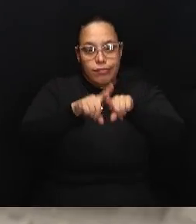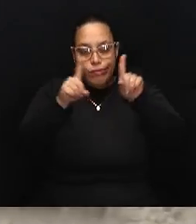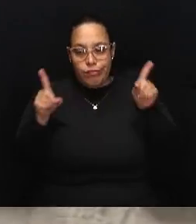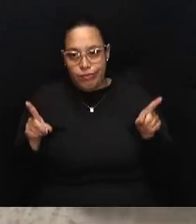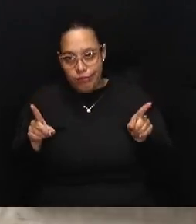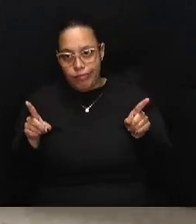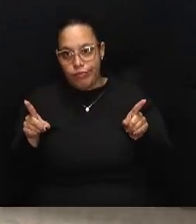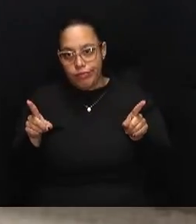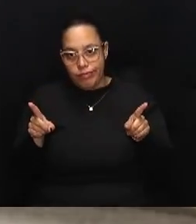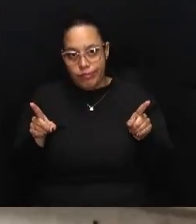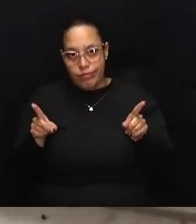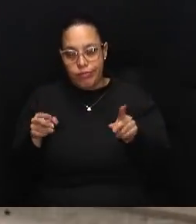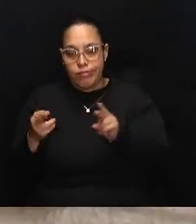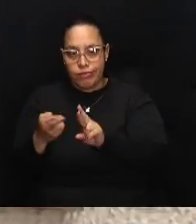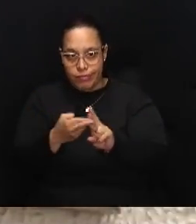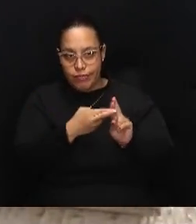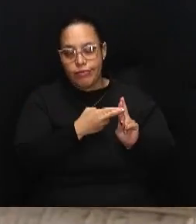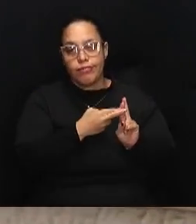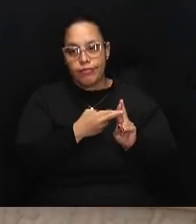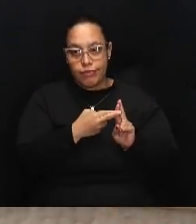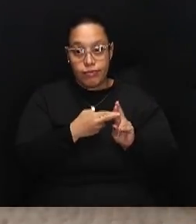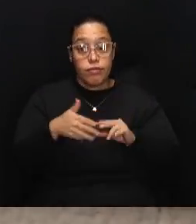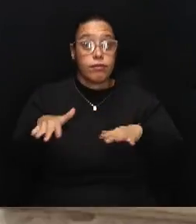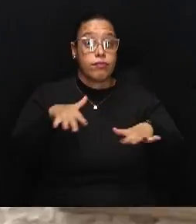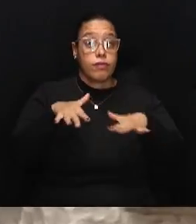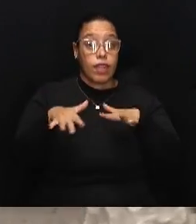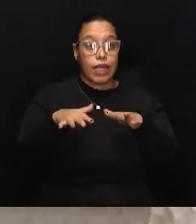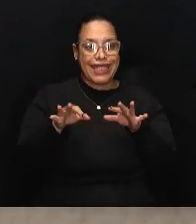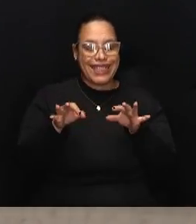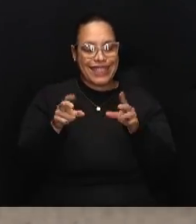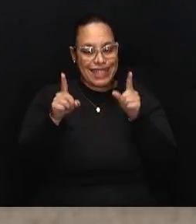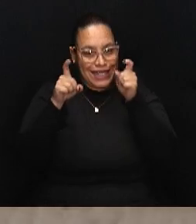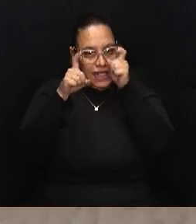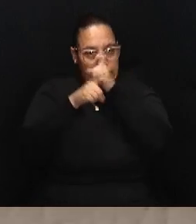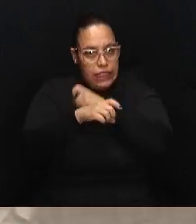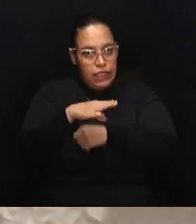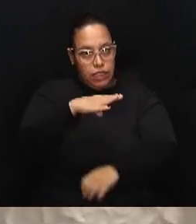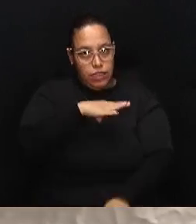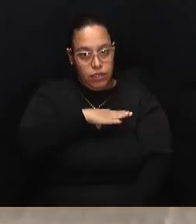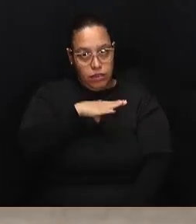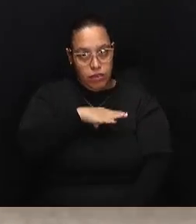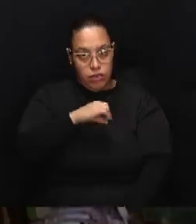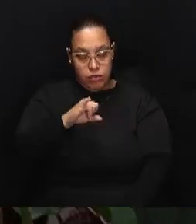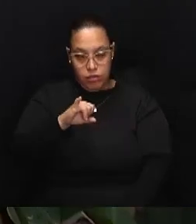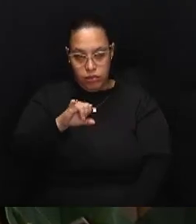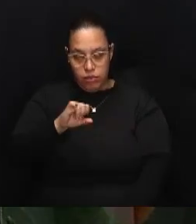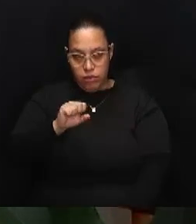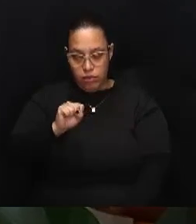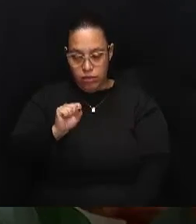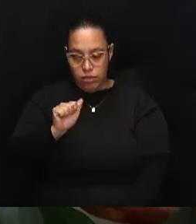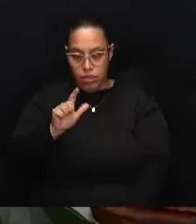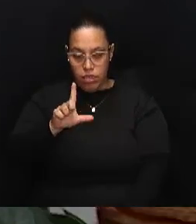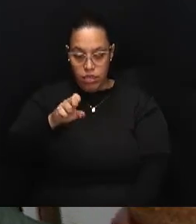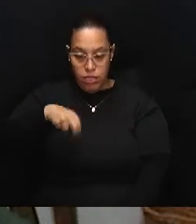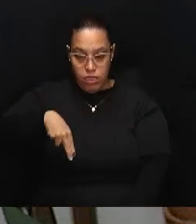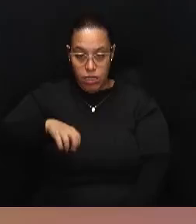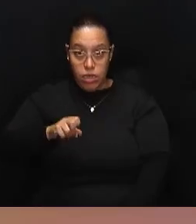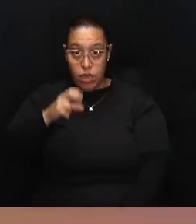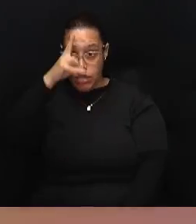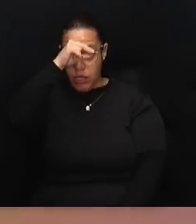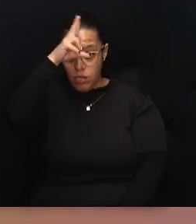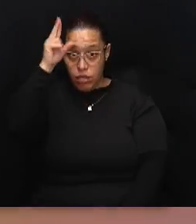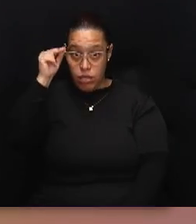frente, mas em situações que representaram um momento delicado para a cidade. Isalene Tiene assumiu